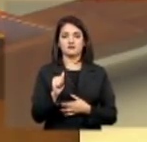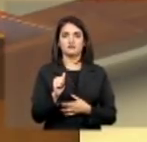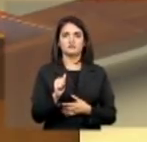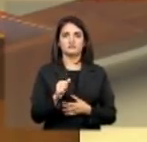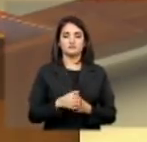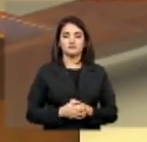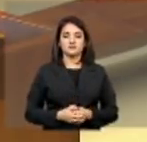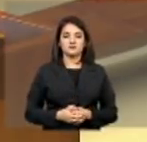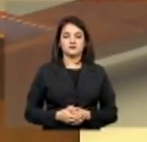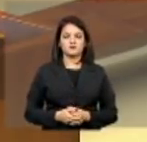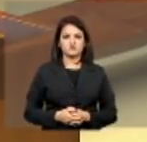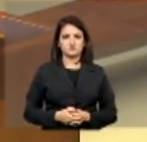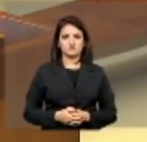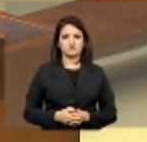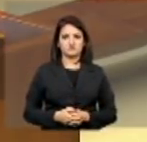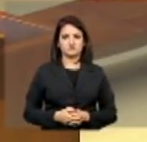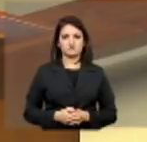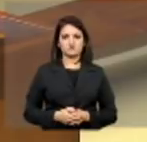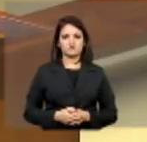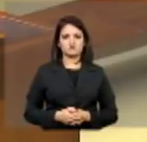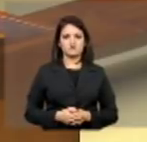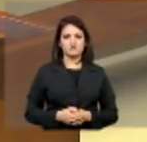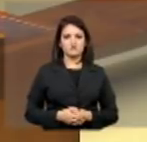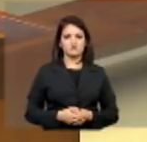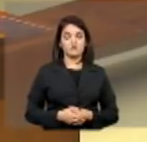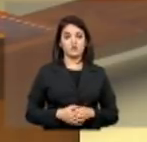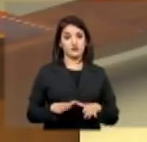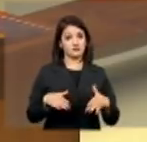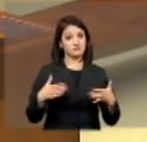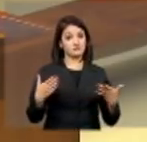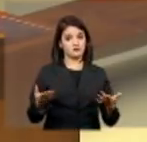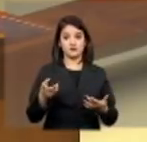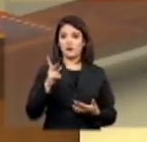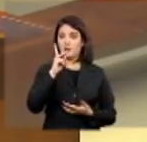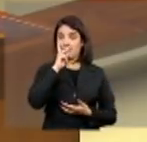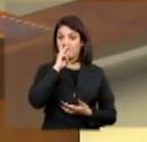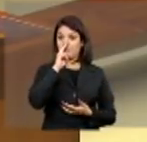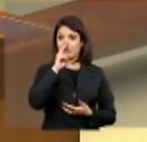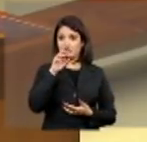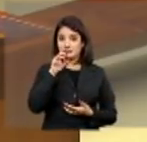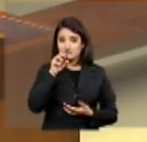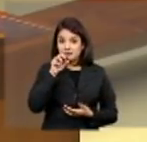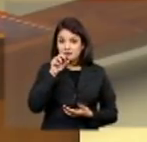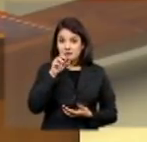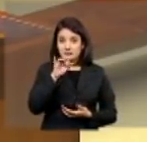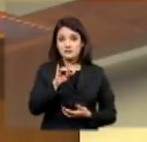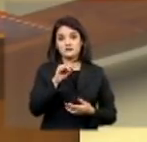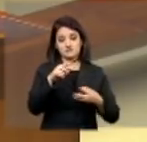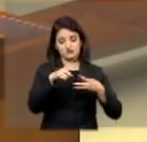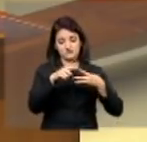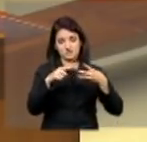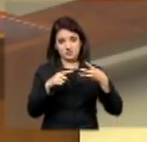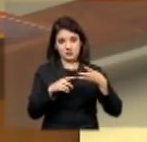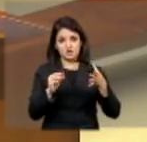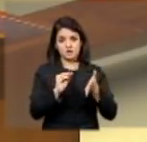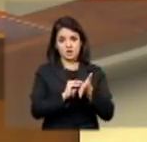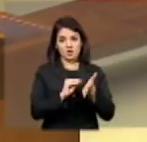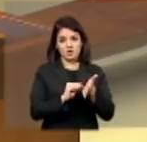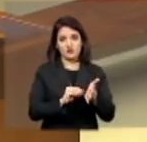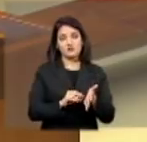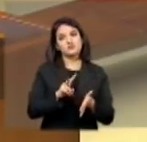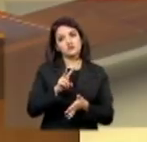despacho então me parece que se eventualmente colocadas essas questões serão superadas